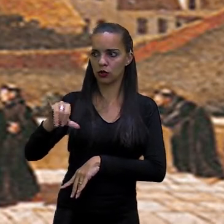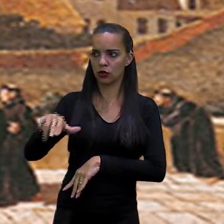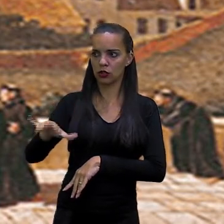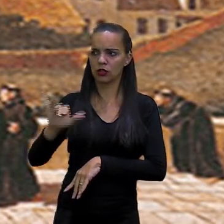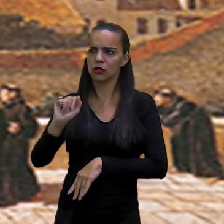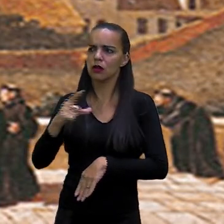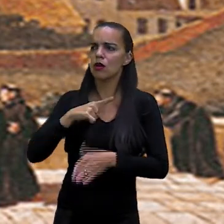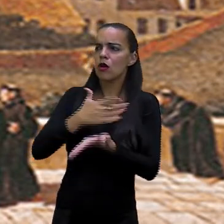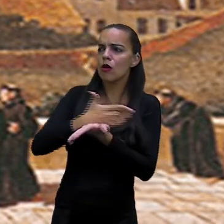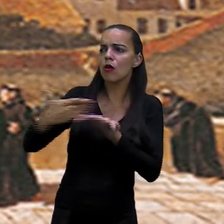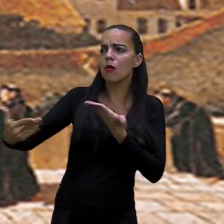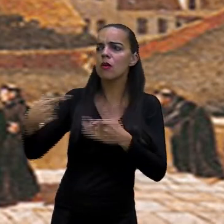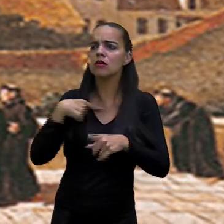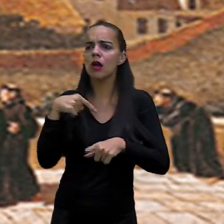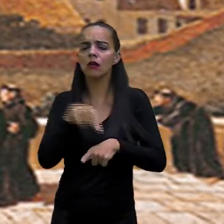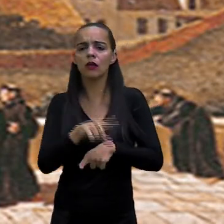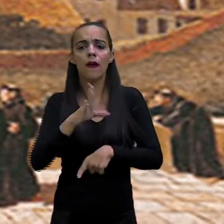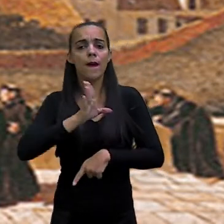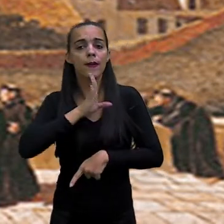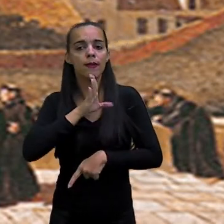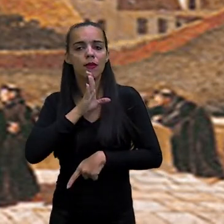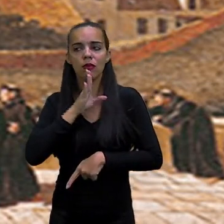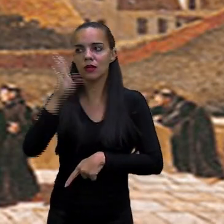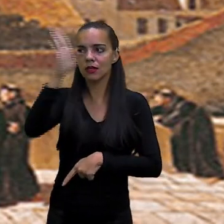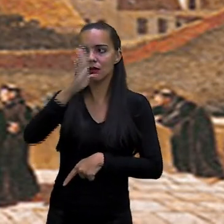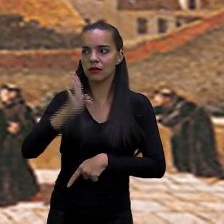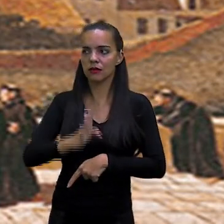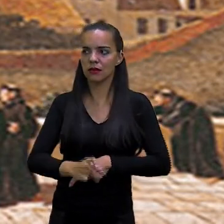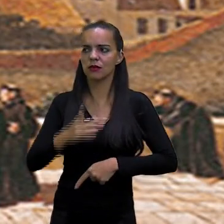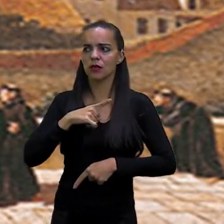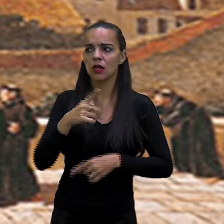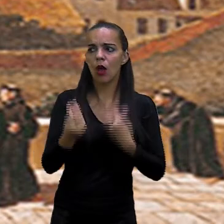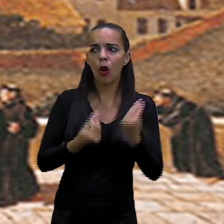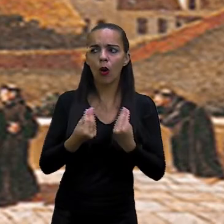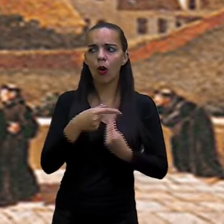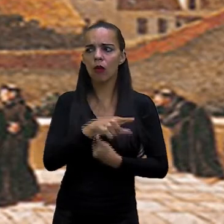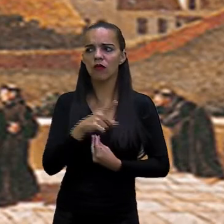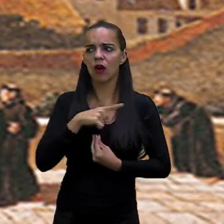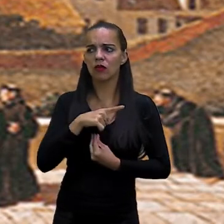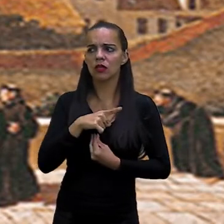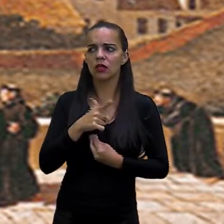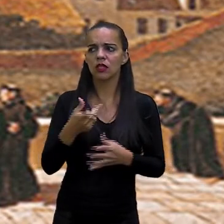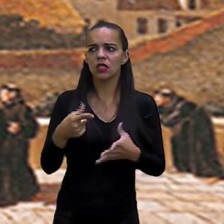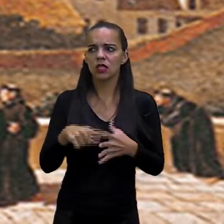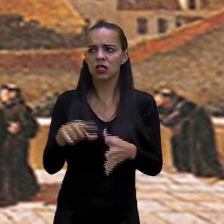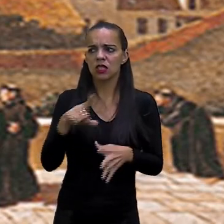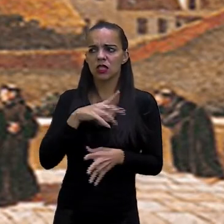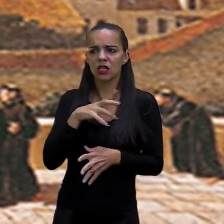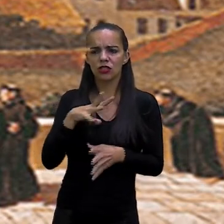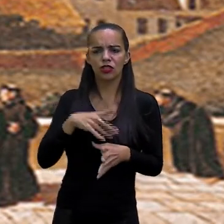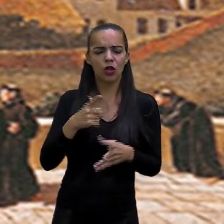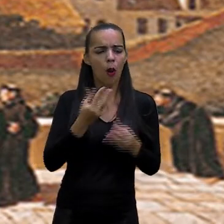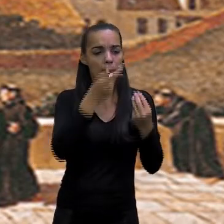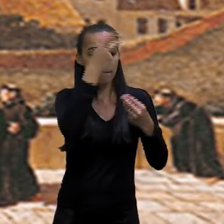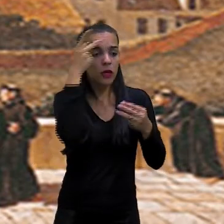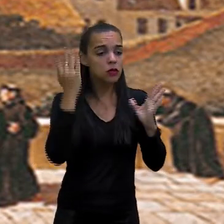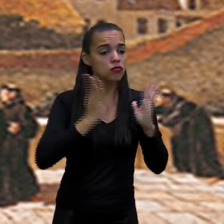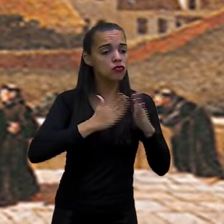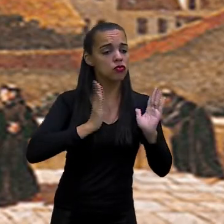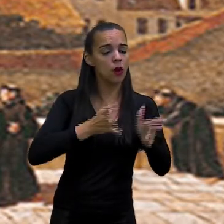se reconhecer como brasileiros, começando a valorizar as riquezas da flora, fauna e dos seus habitantes